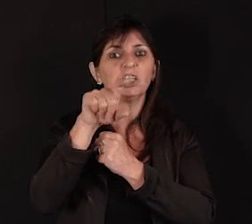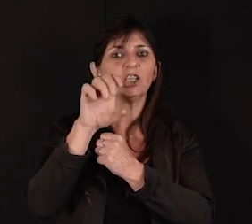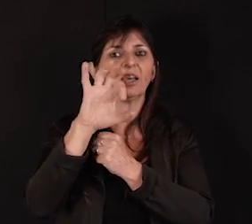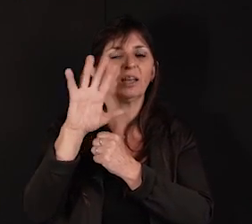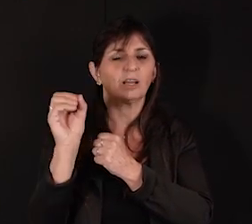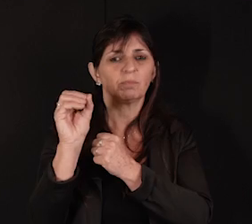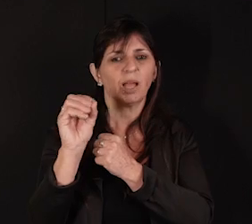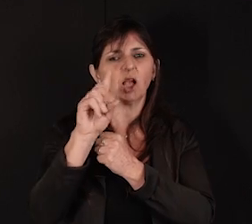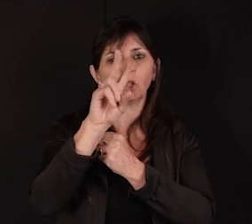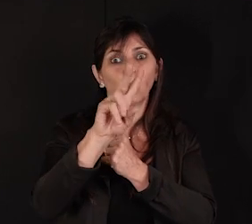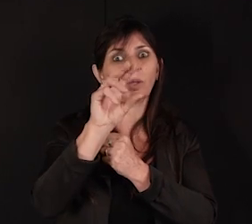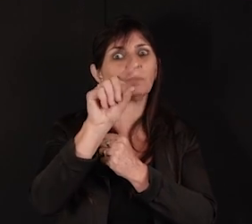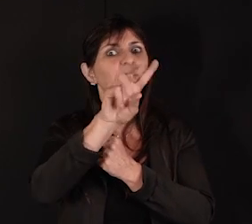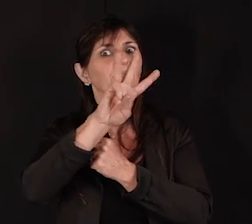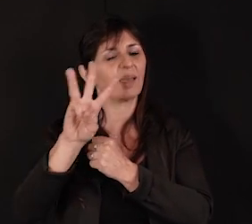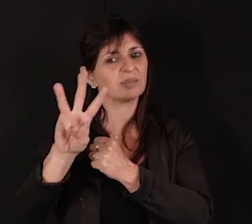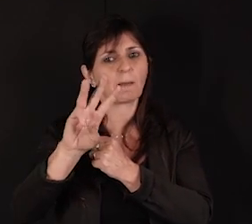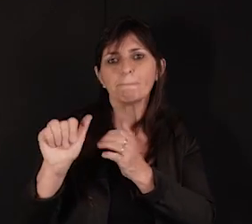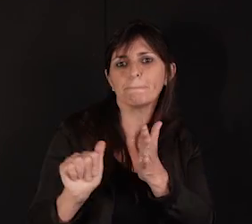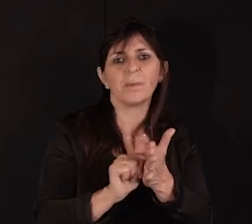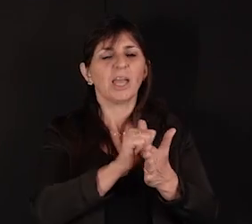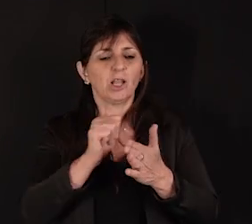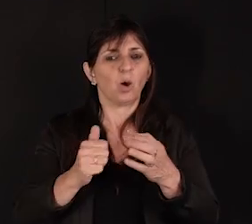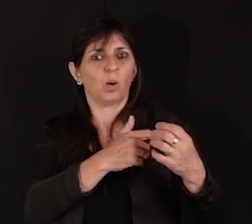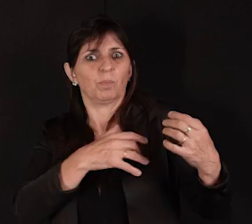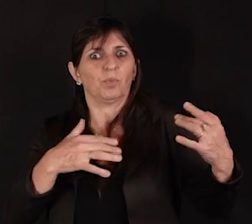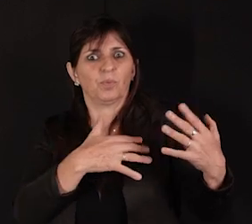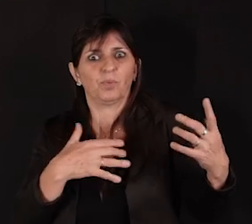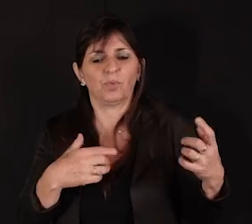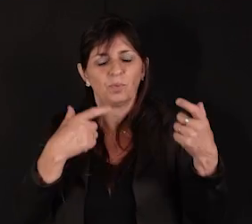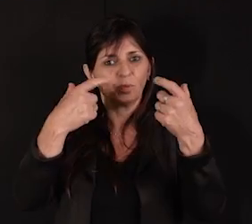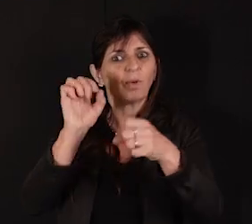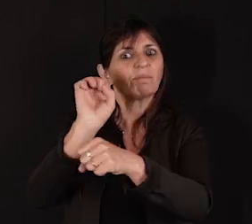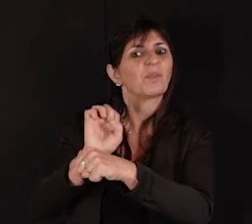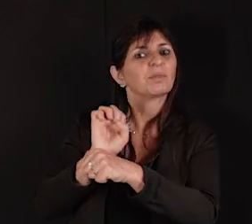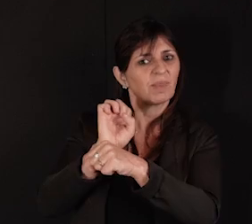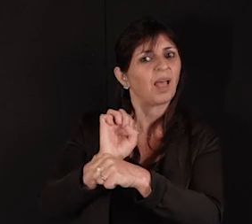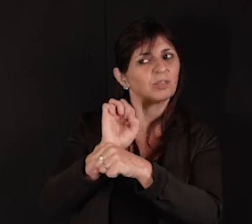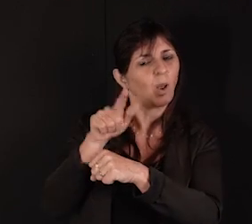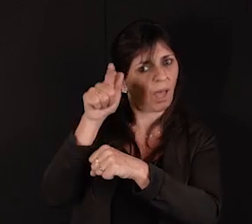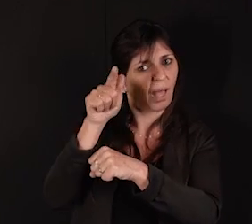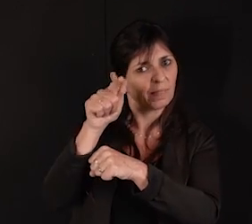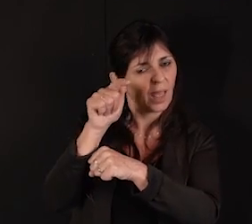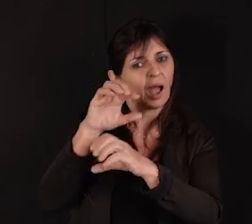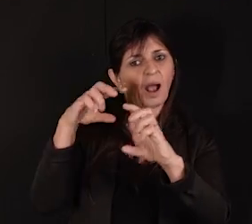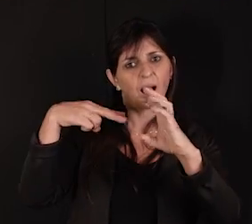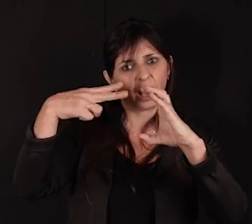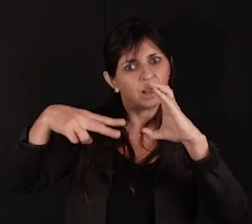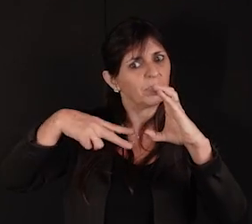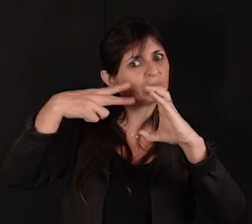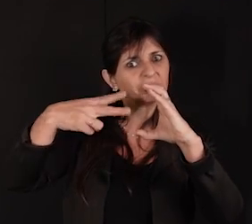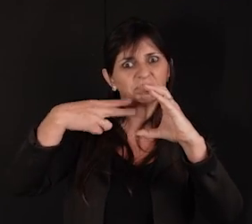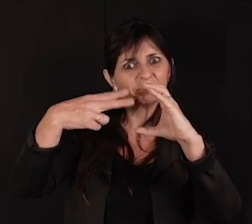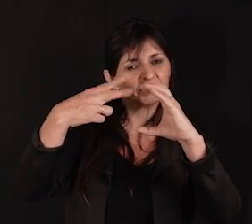do Estado, pela Assembleia Legislativa. Então, fiquei muito feliz. Estou